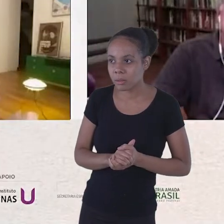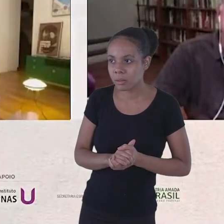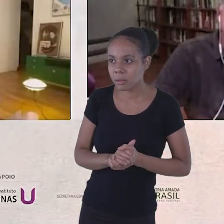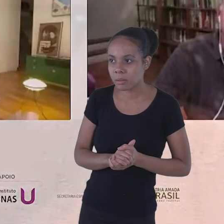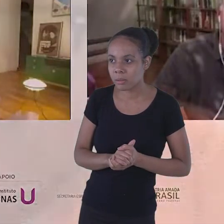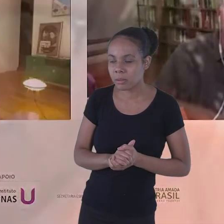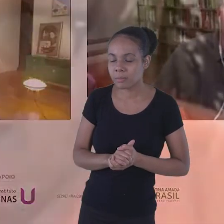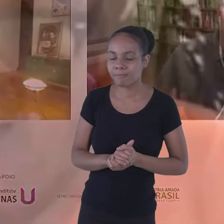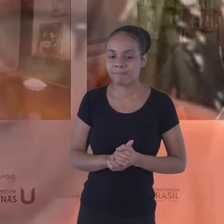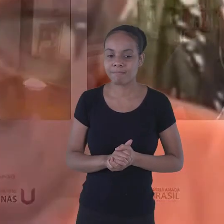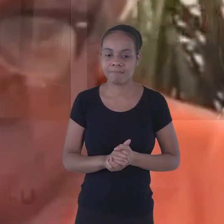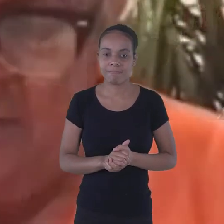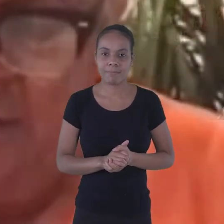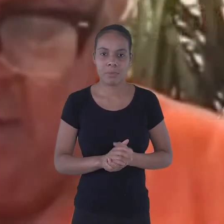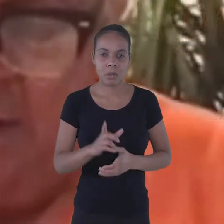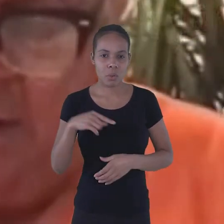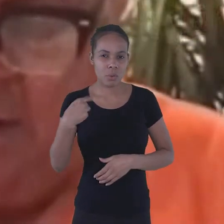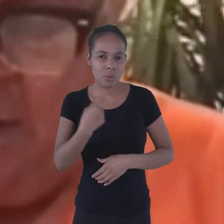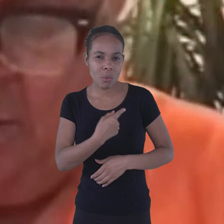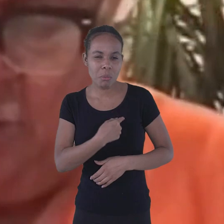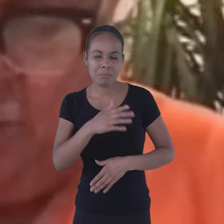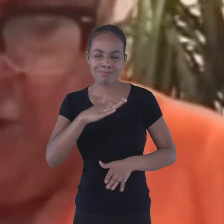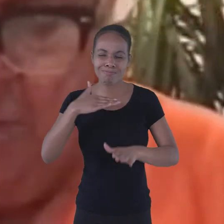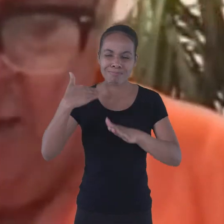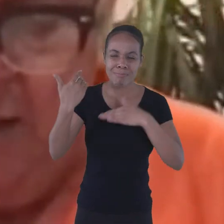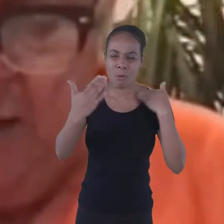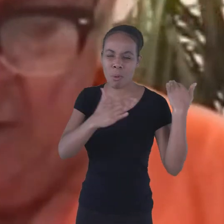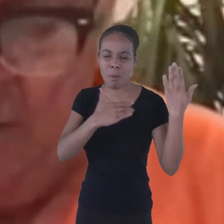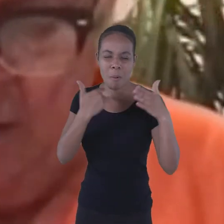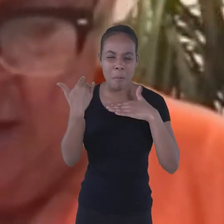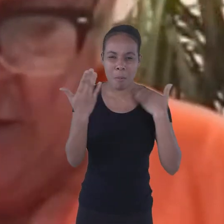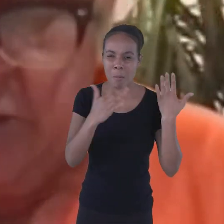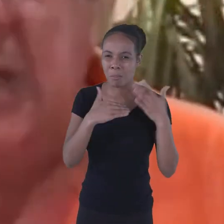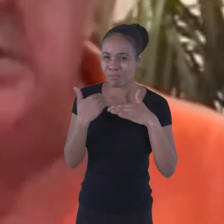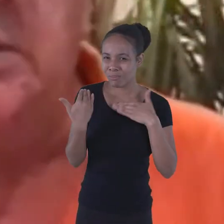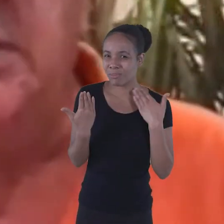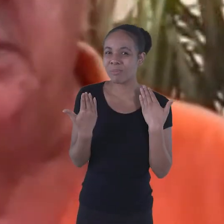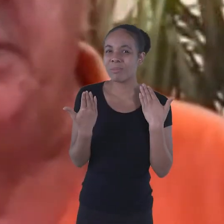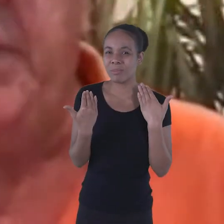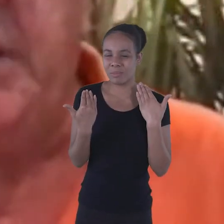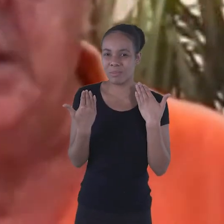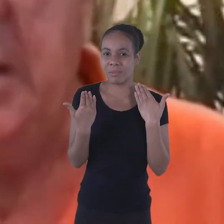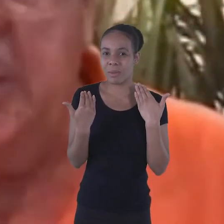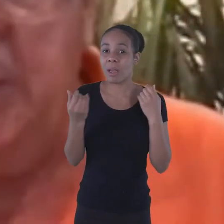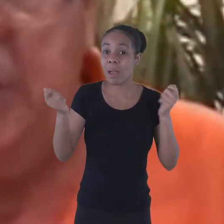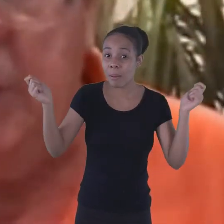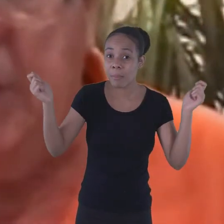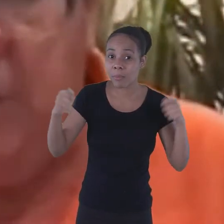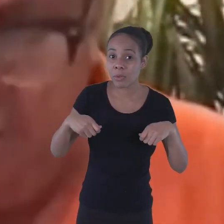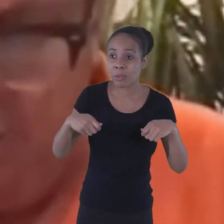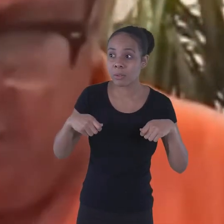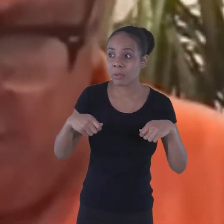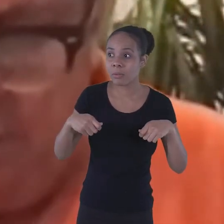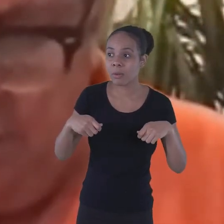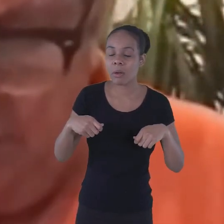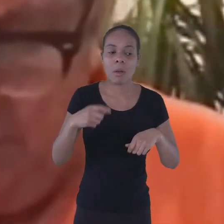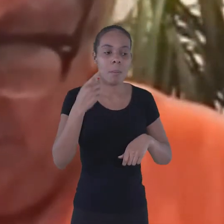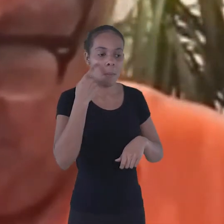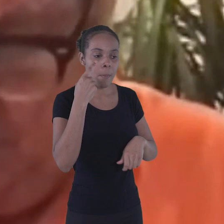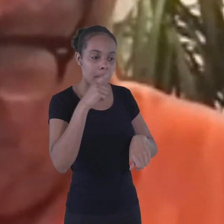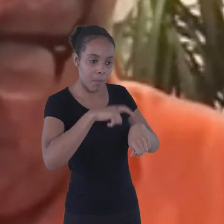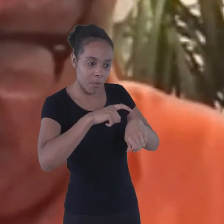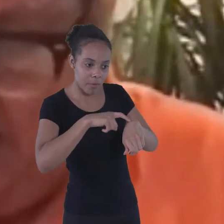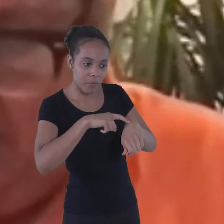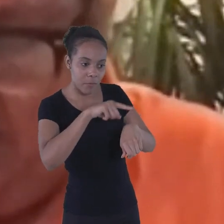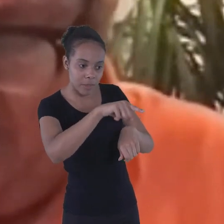Nossas perdas concretas nos possibilitam Isso. a chance... Se você terminar no final desse